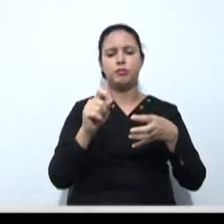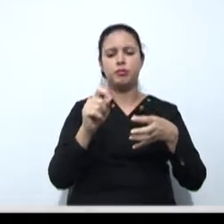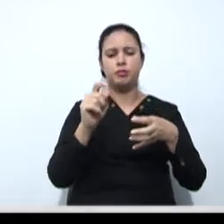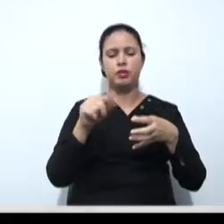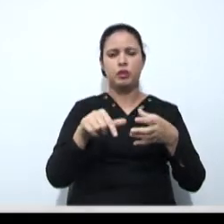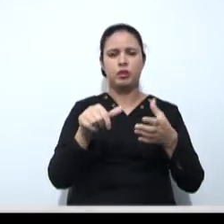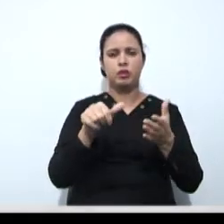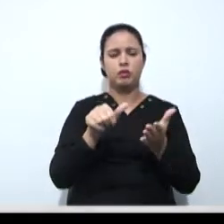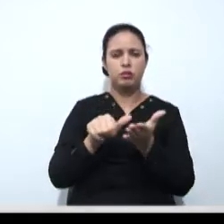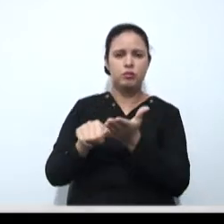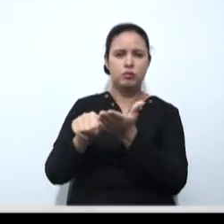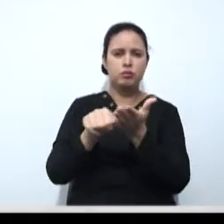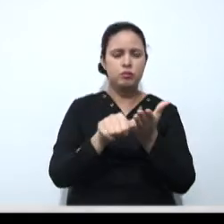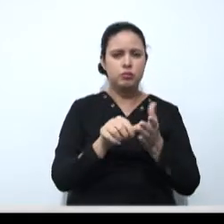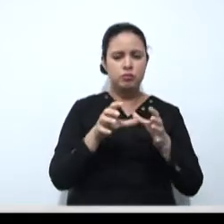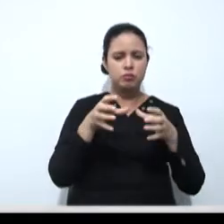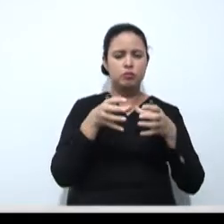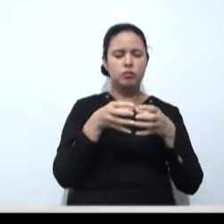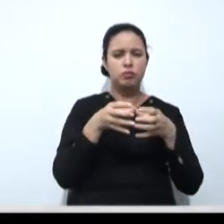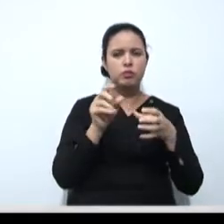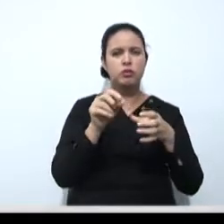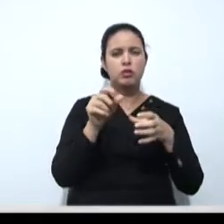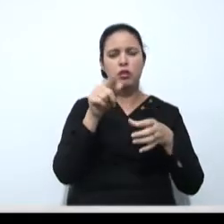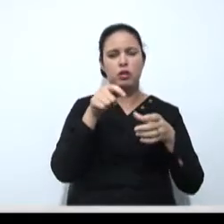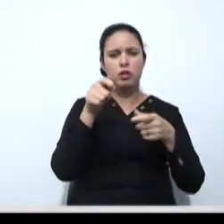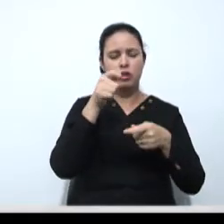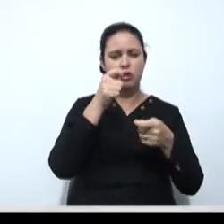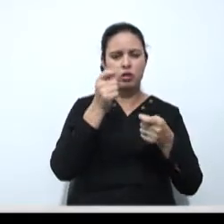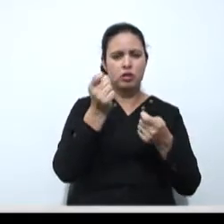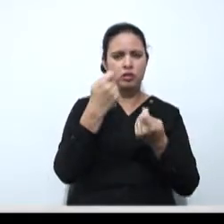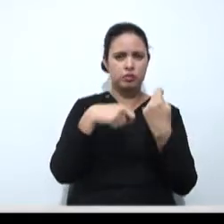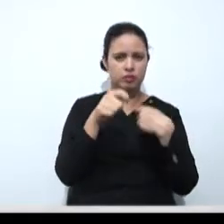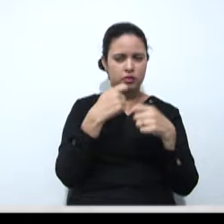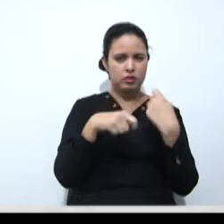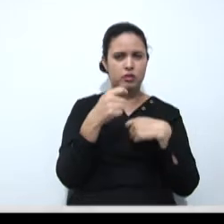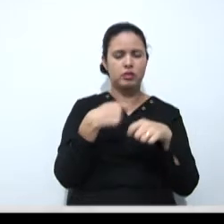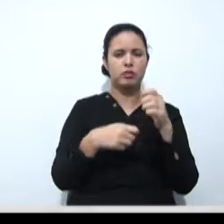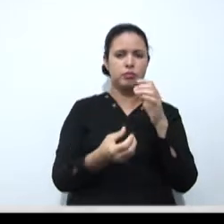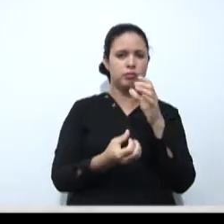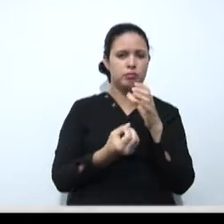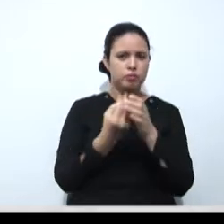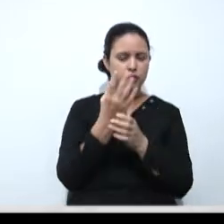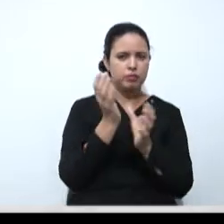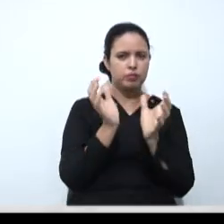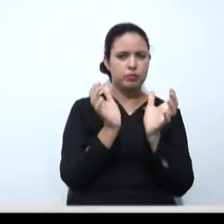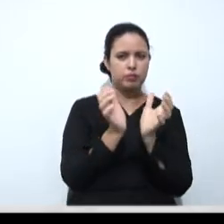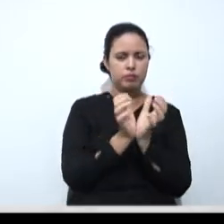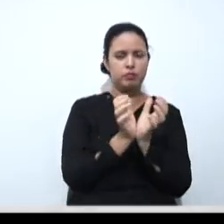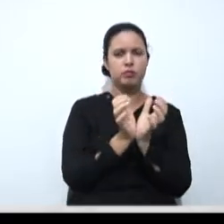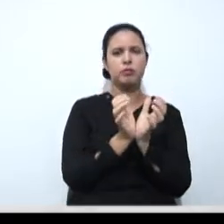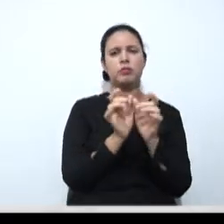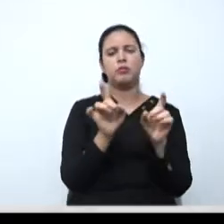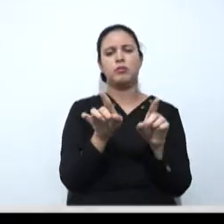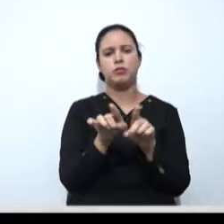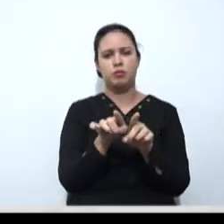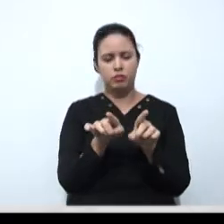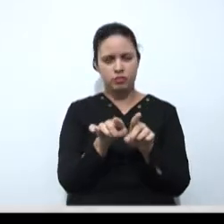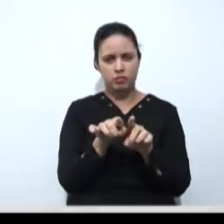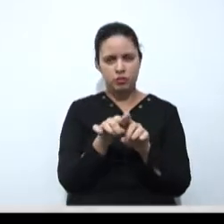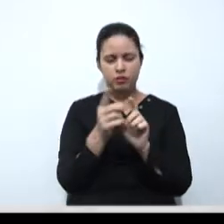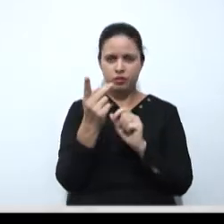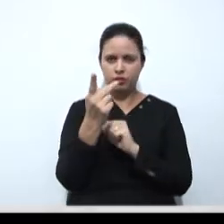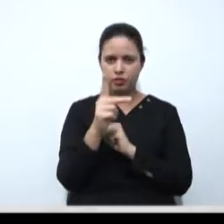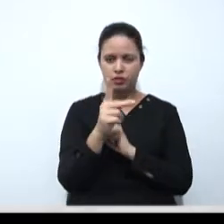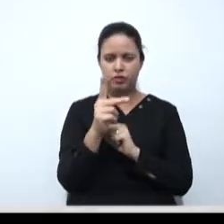coletivo. O seu papel é administrar e gerenciar uma produção coletiva e a sua atuação acaba sendo